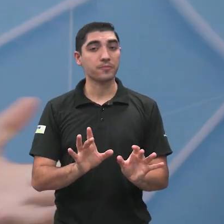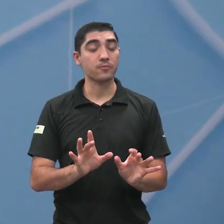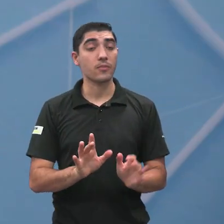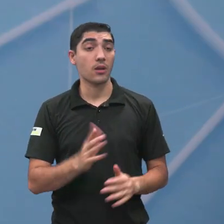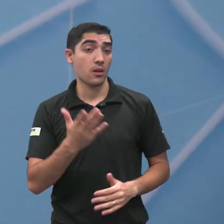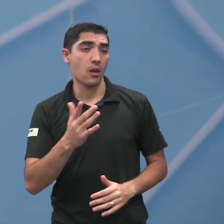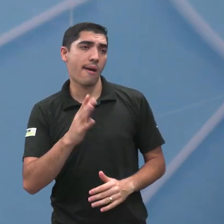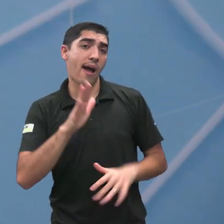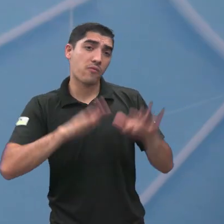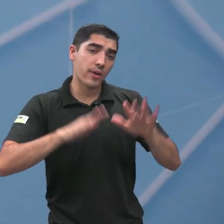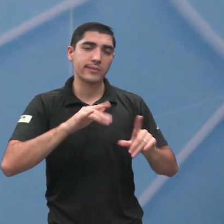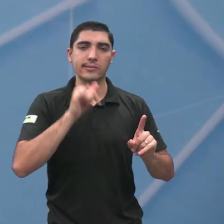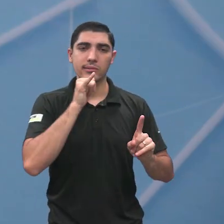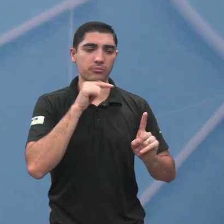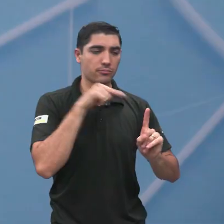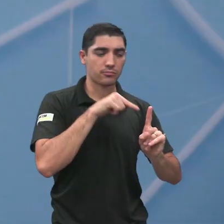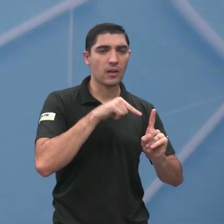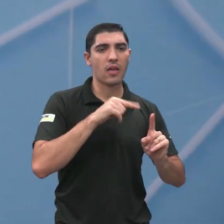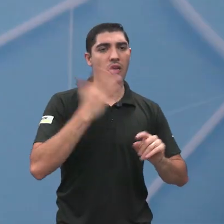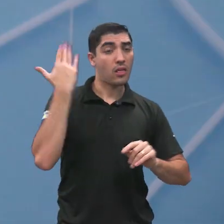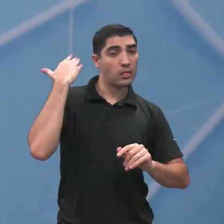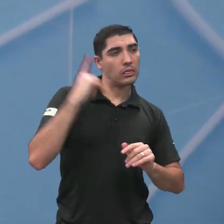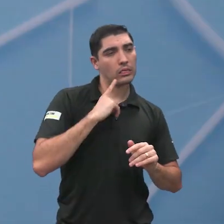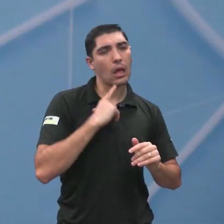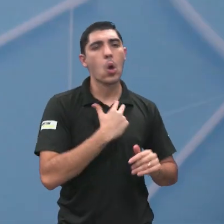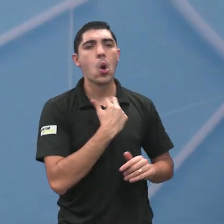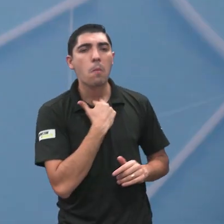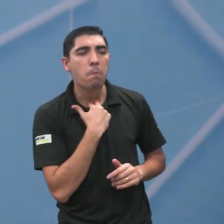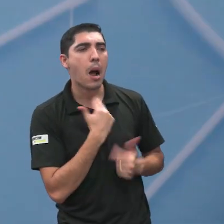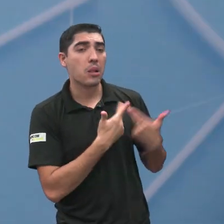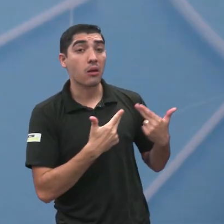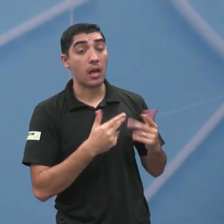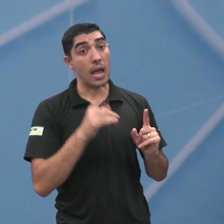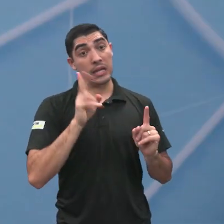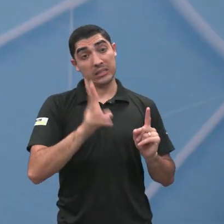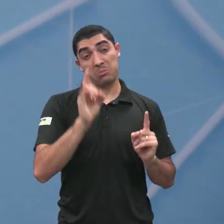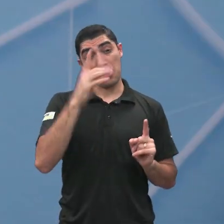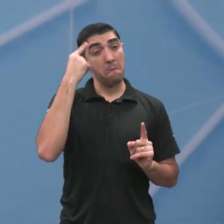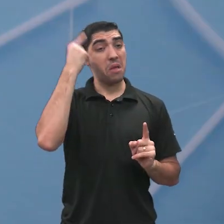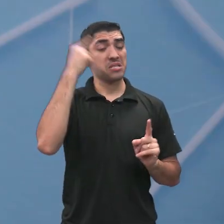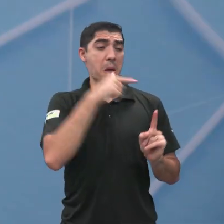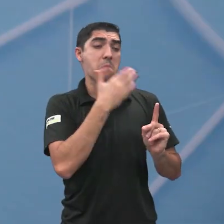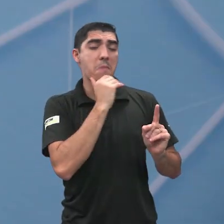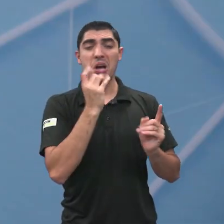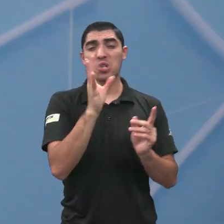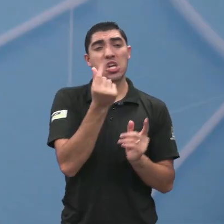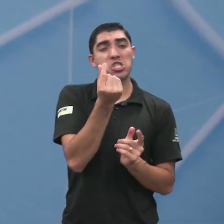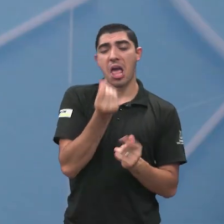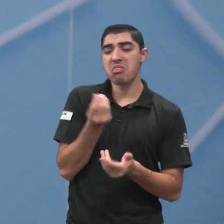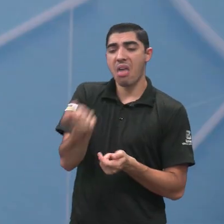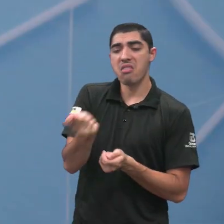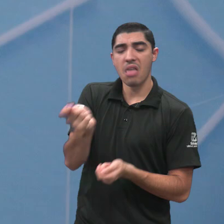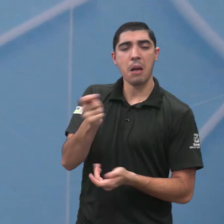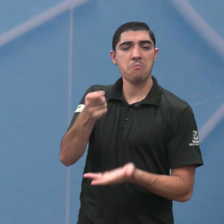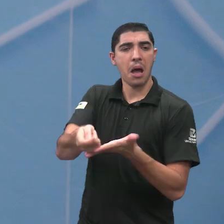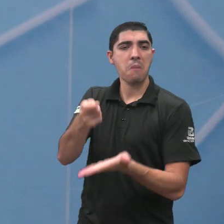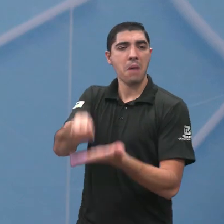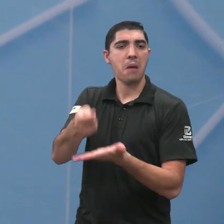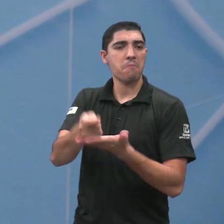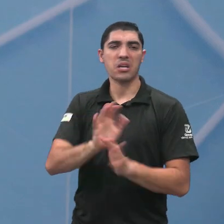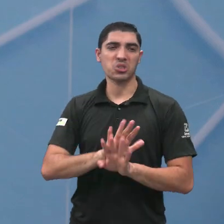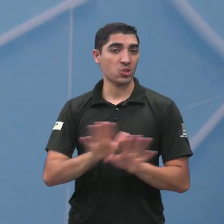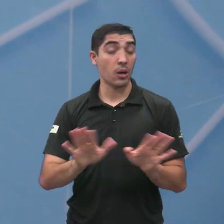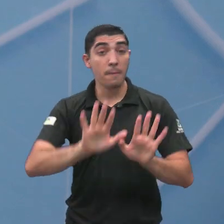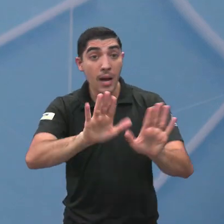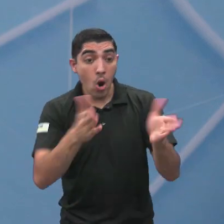vezes várias coisas. E também muito relacionado ao dinheiro. O pai tem que prover. Só que hoje em dia, com os pais que nós